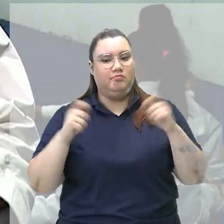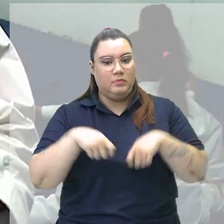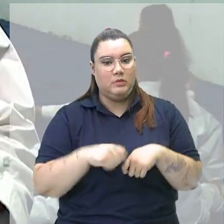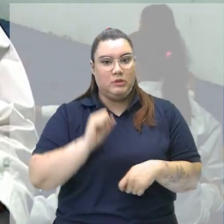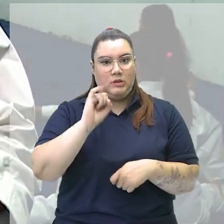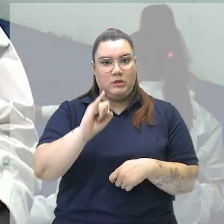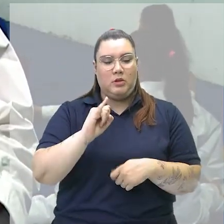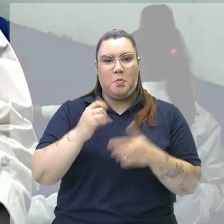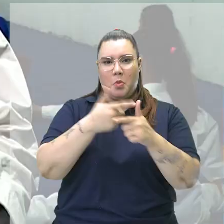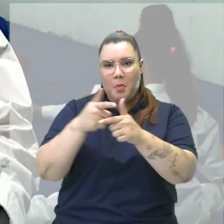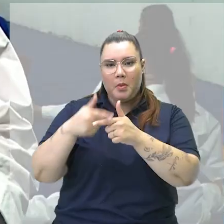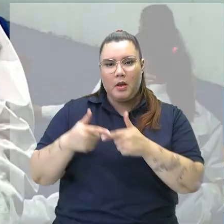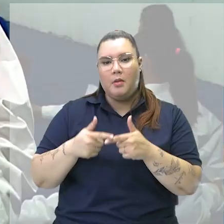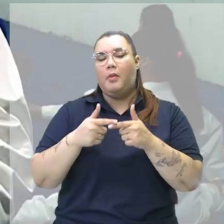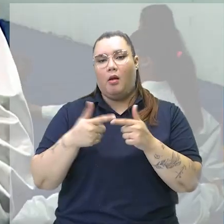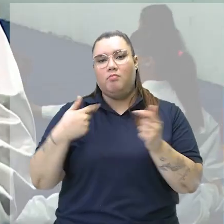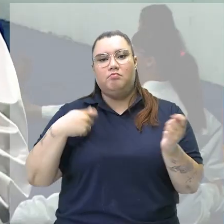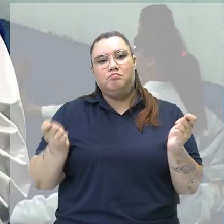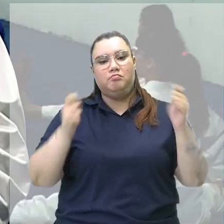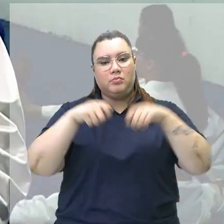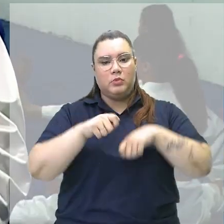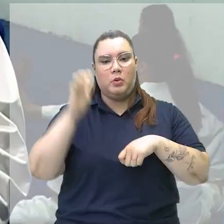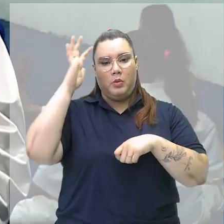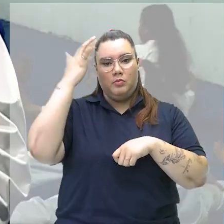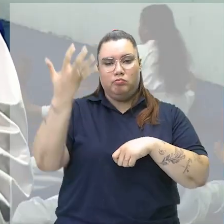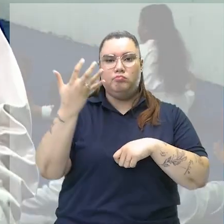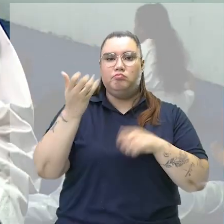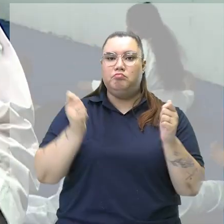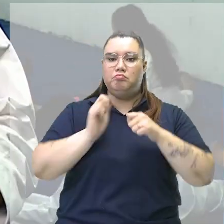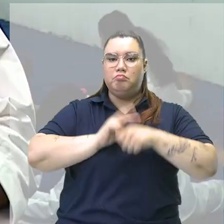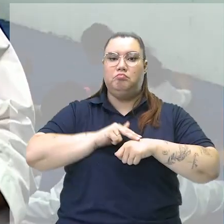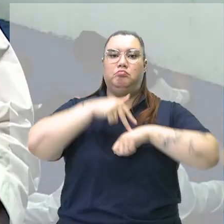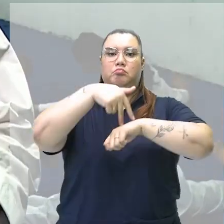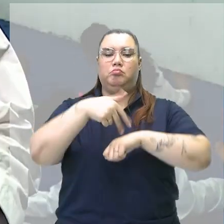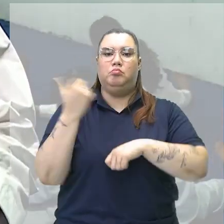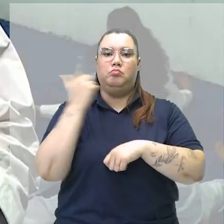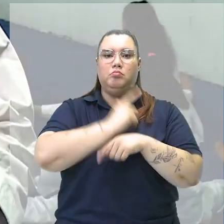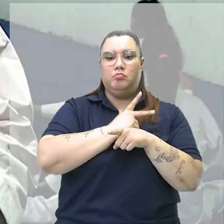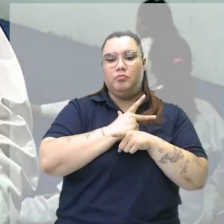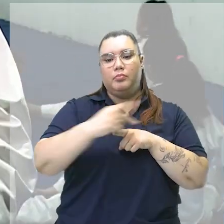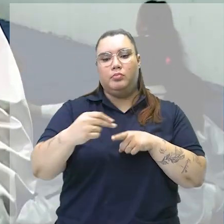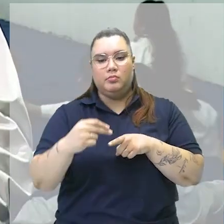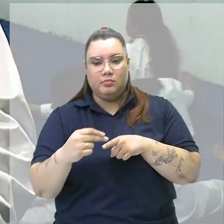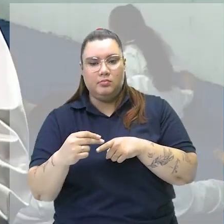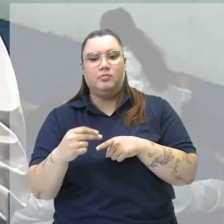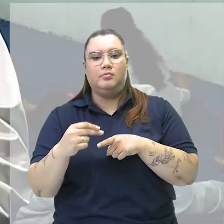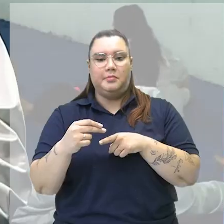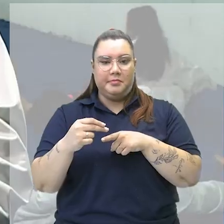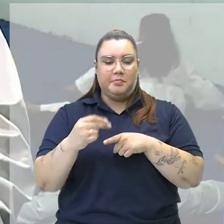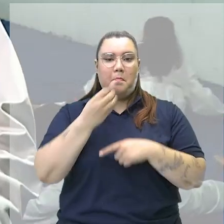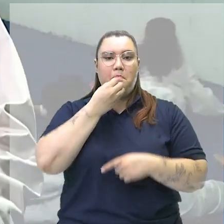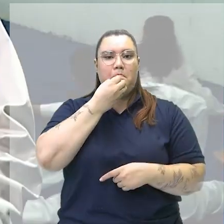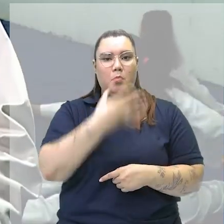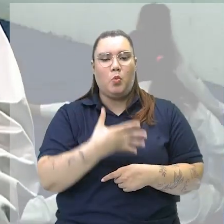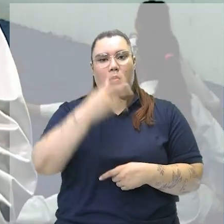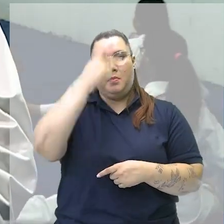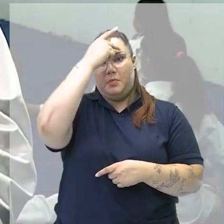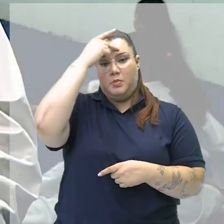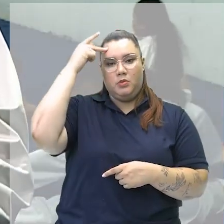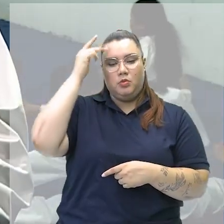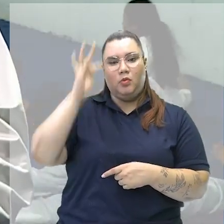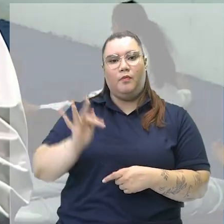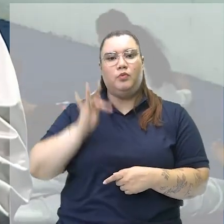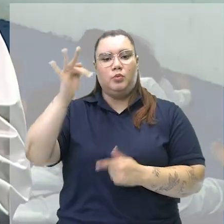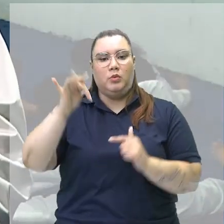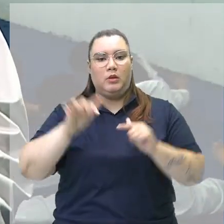externas e se sobressair em cima de seu adversário com toda essa pressão, fazendo dele um cidadão melhor para o mercado de